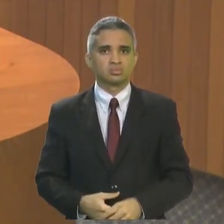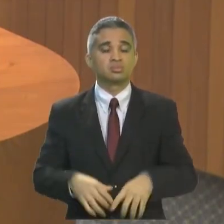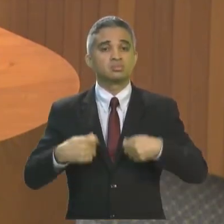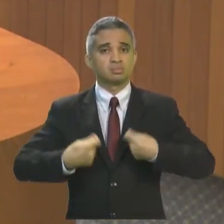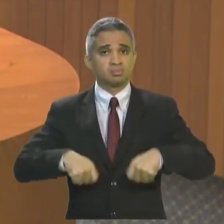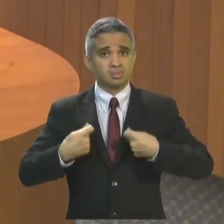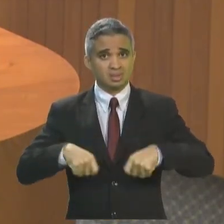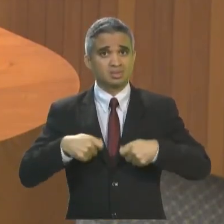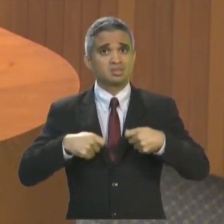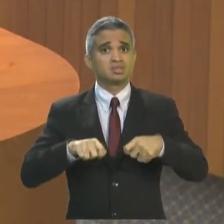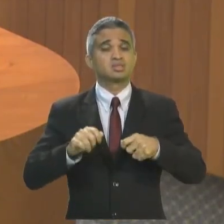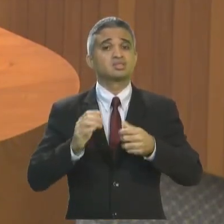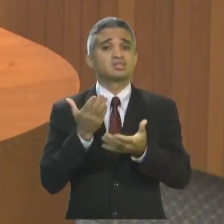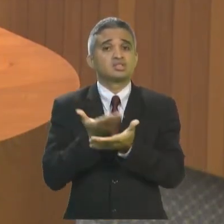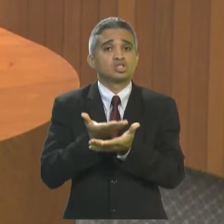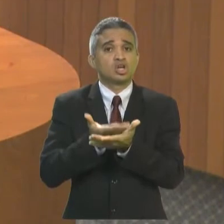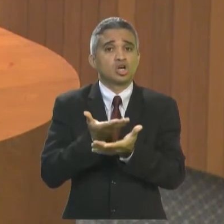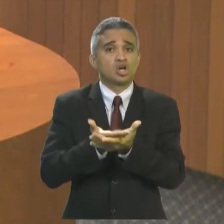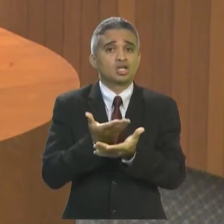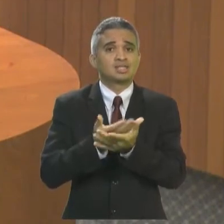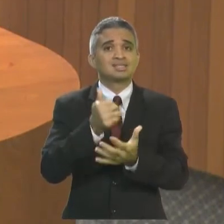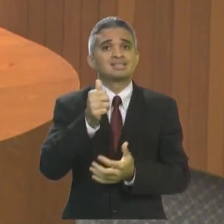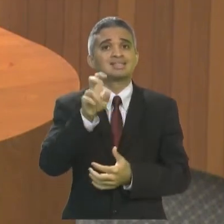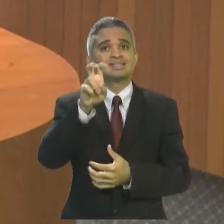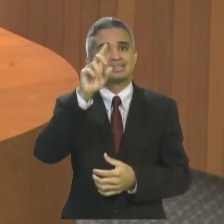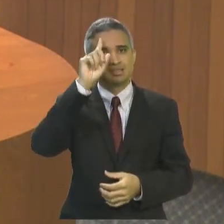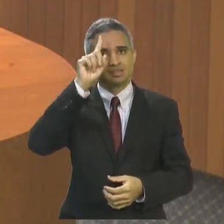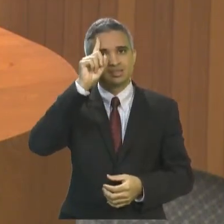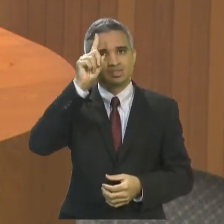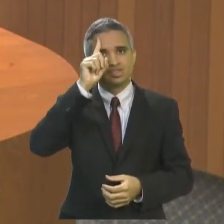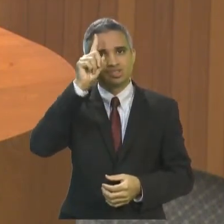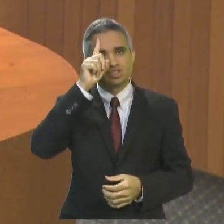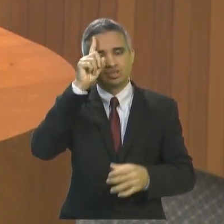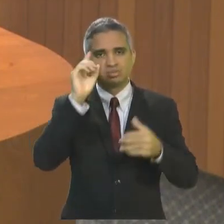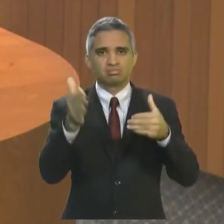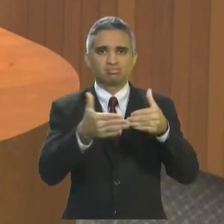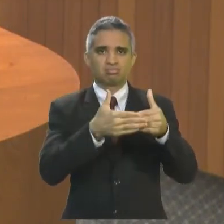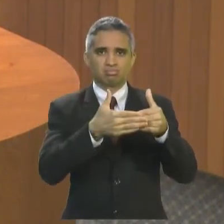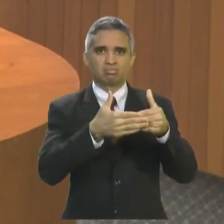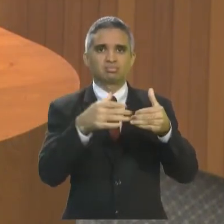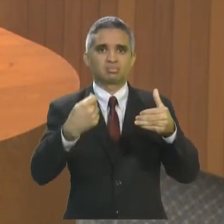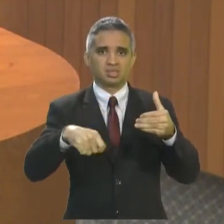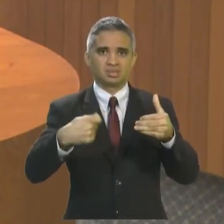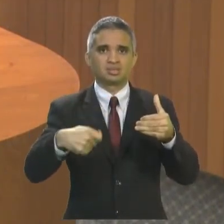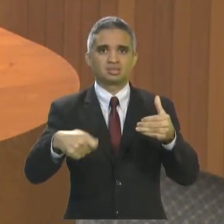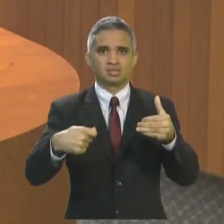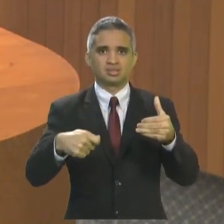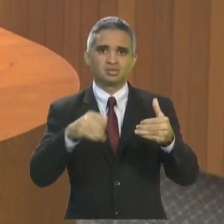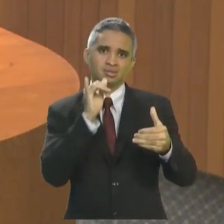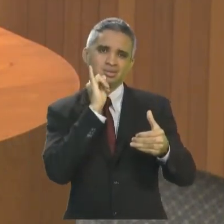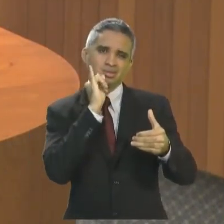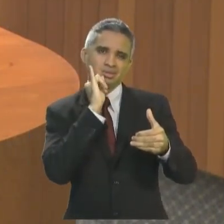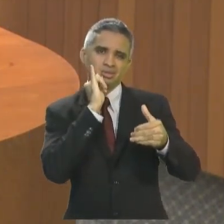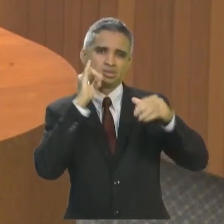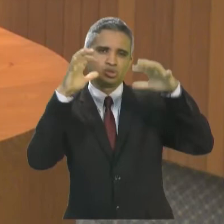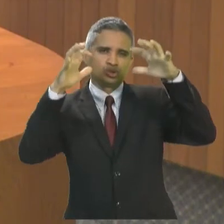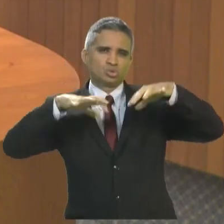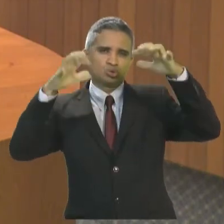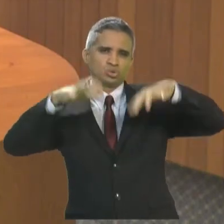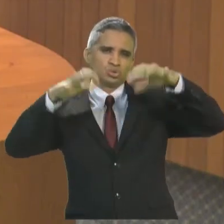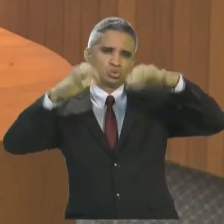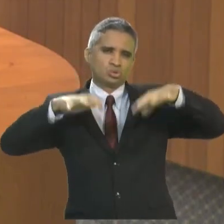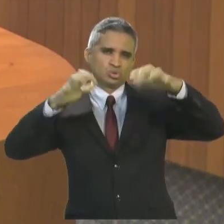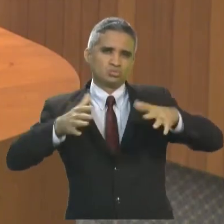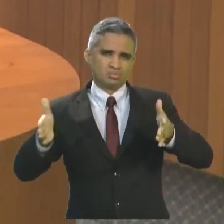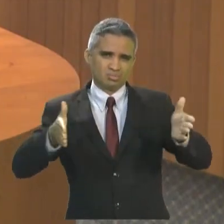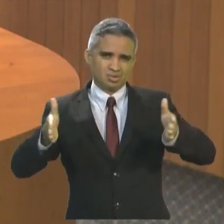as aulas nas escolas. Olha a situação das chuvas. Imagina a quantidade de doenças do trato respiratório